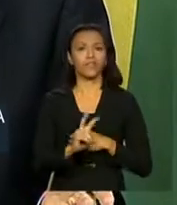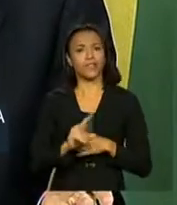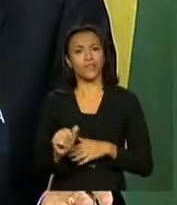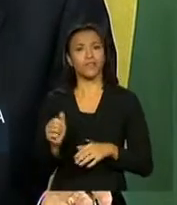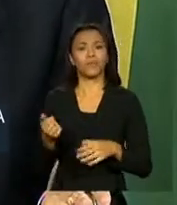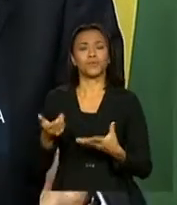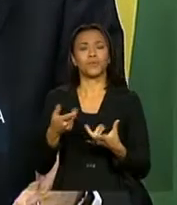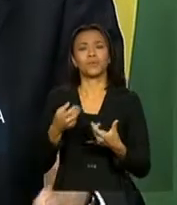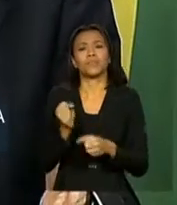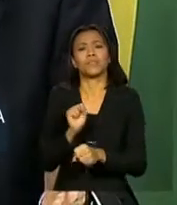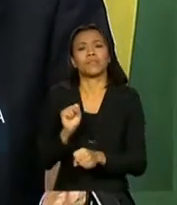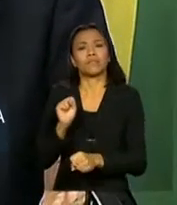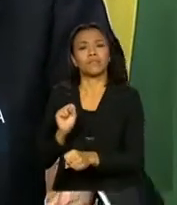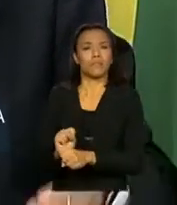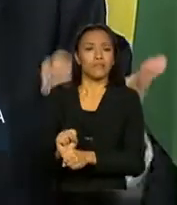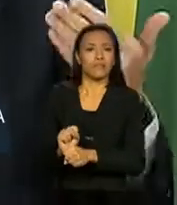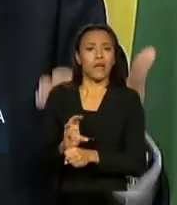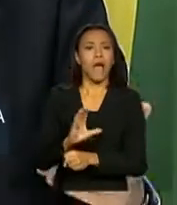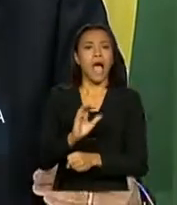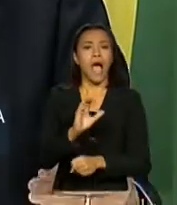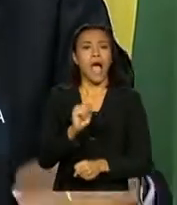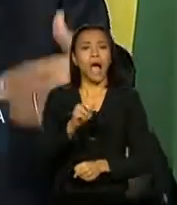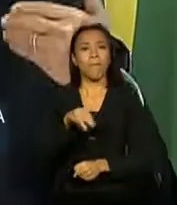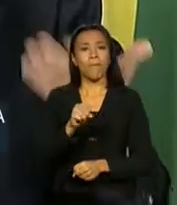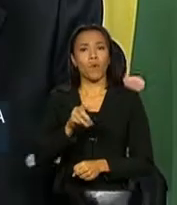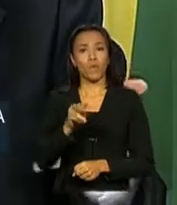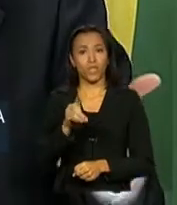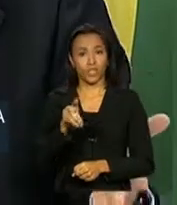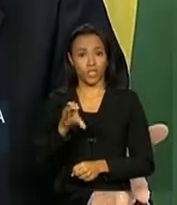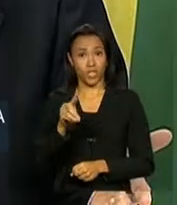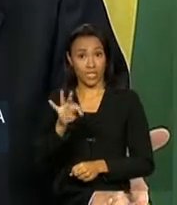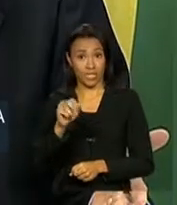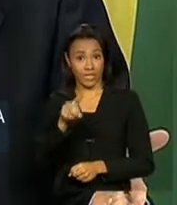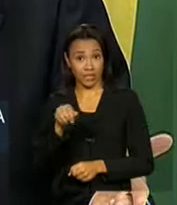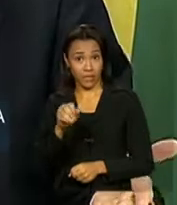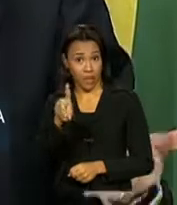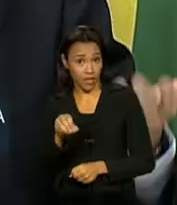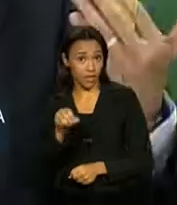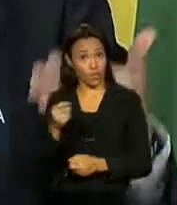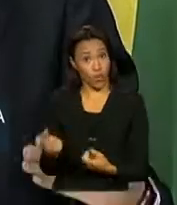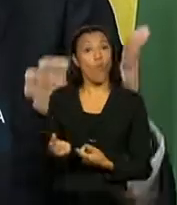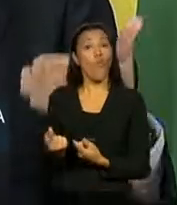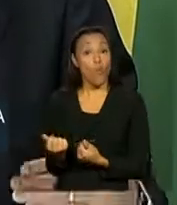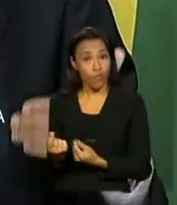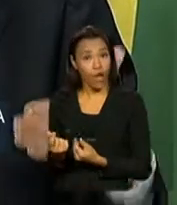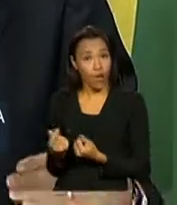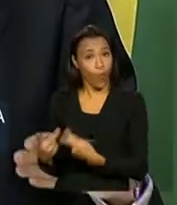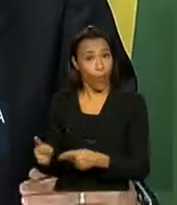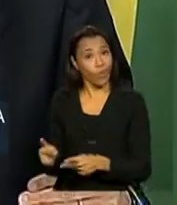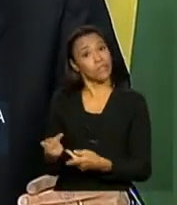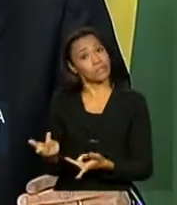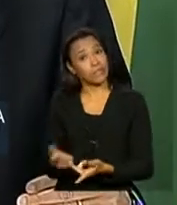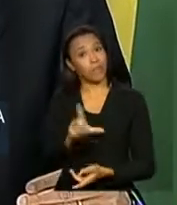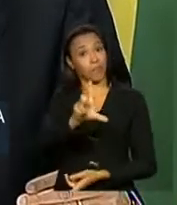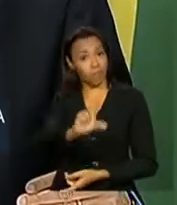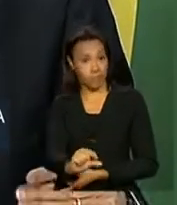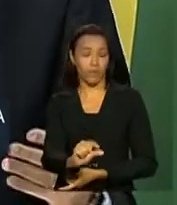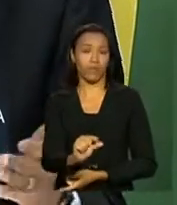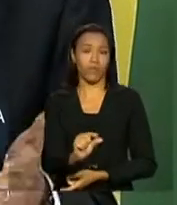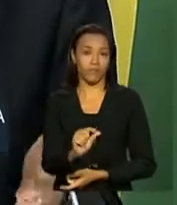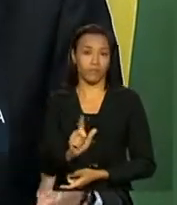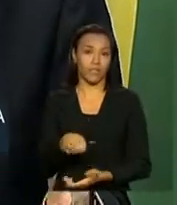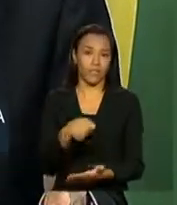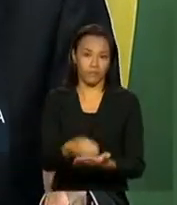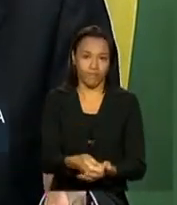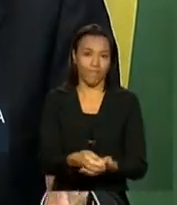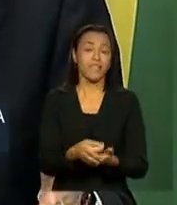amortizados. Se estão amortizados, os preços dos serviços que eles prestam têm que ser bem mais baixos.